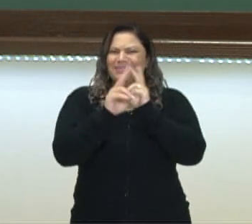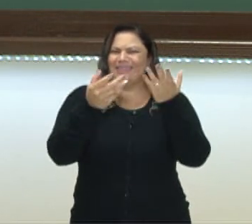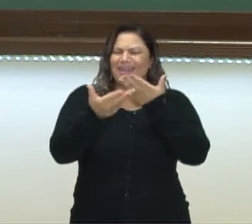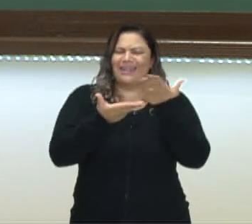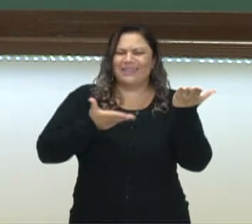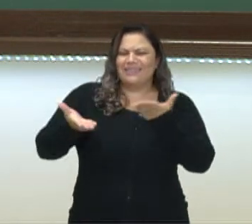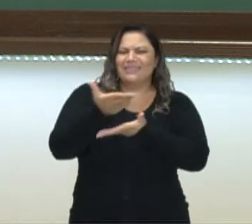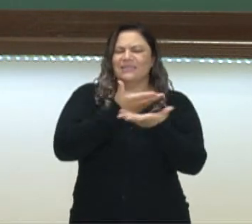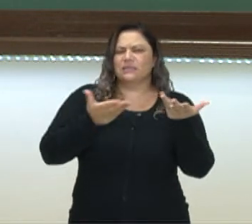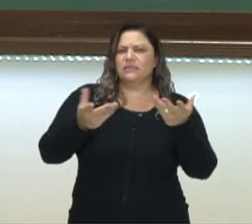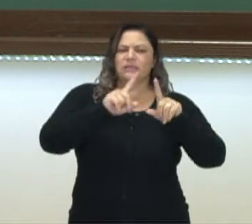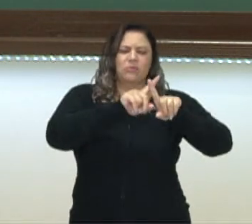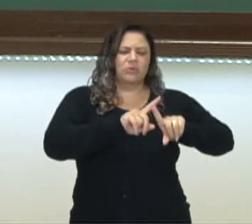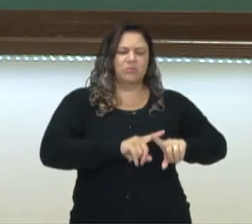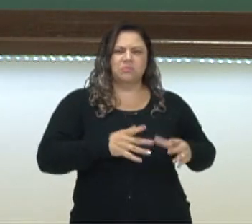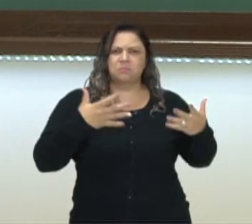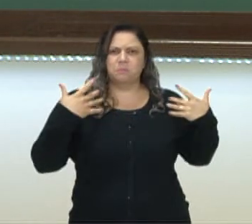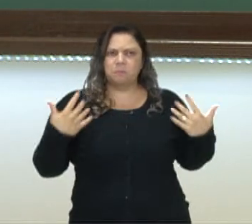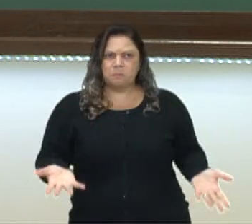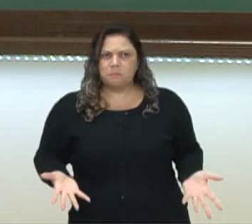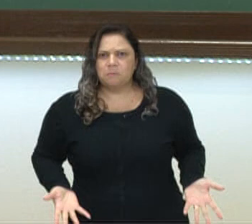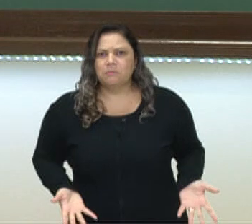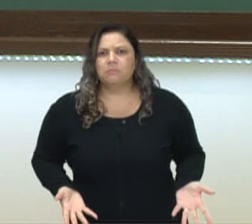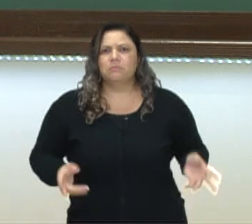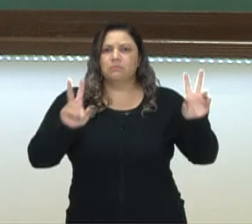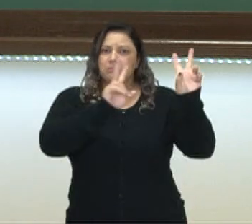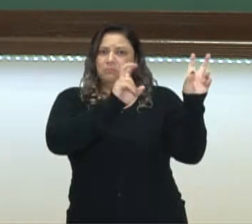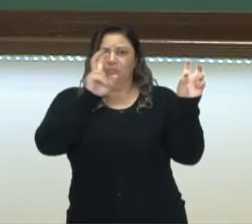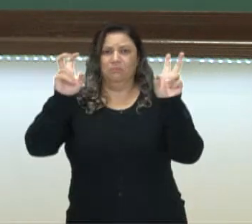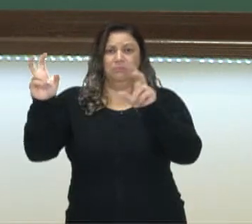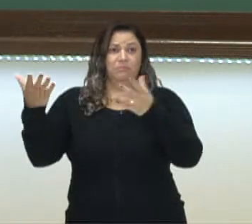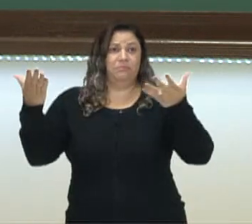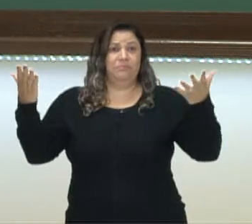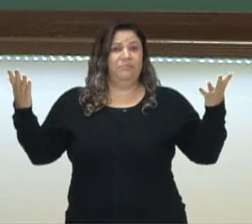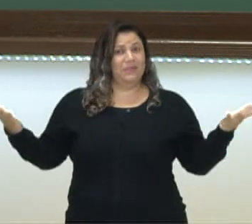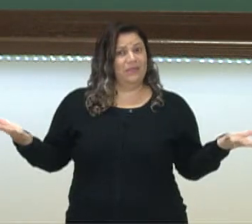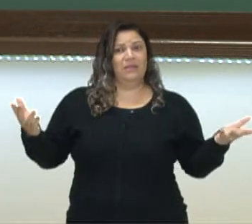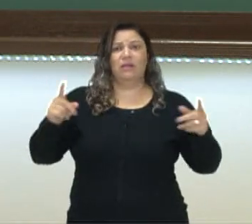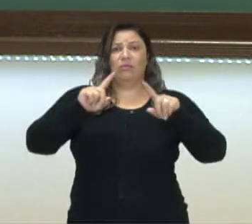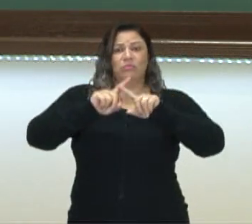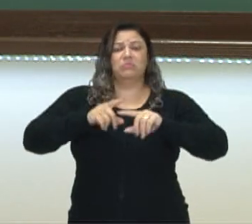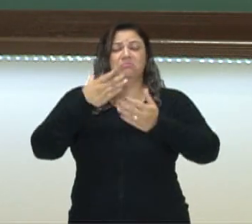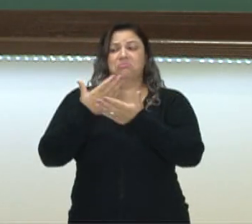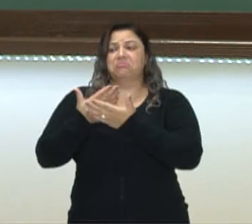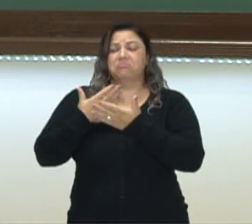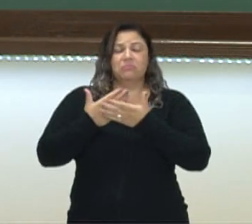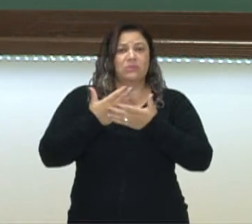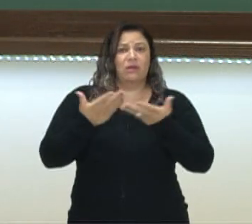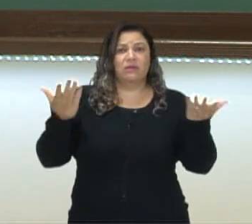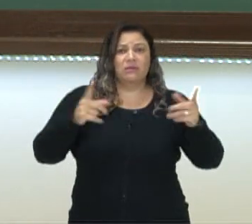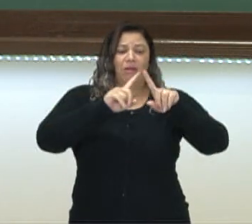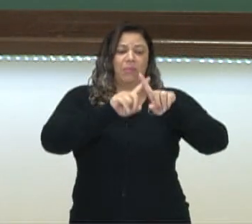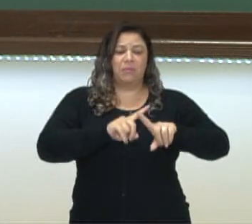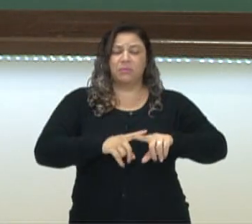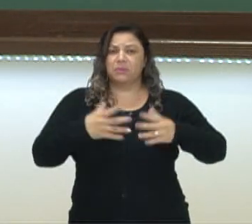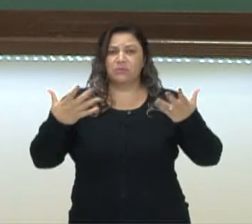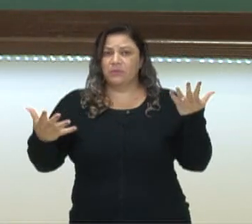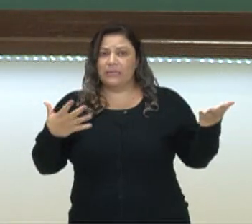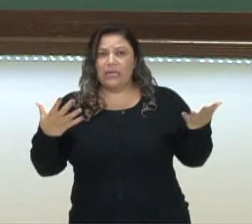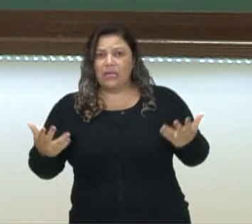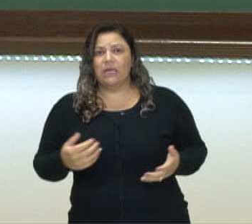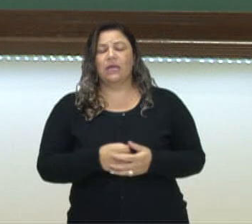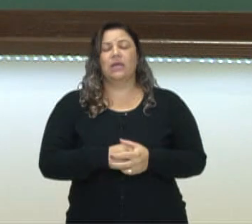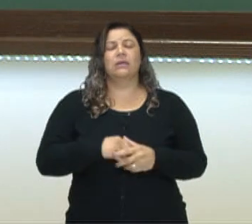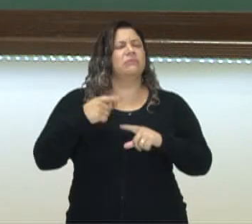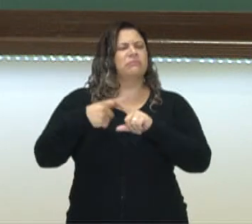multiplicação? Que relação esses termos aqui tem a ver com a nossa aula de multiplicação? Que será que